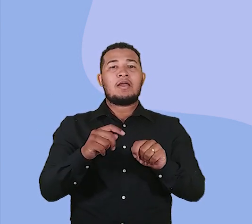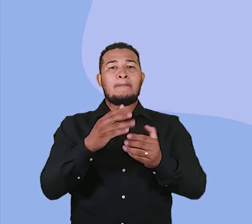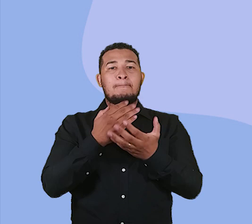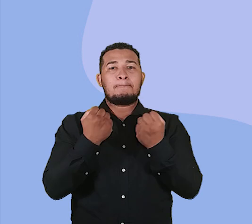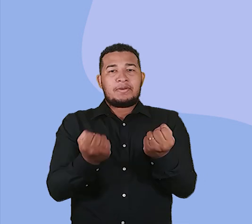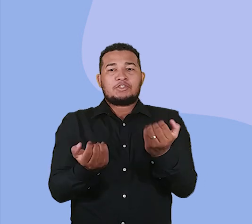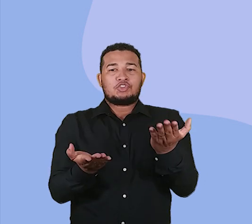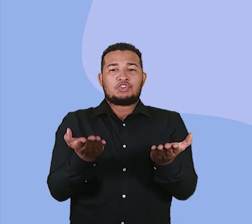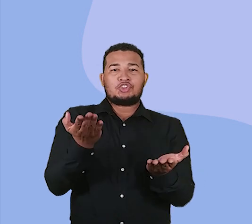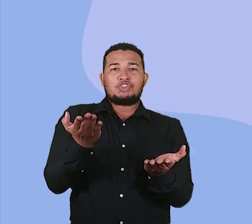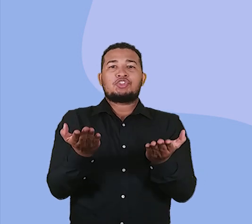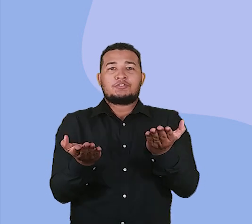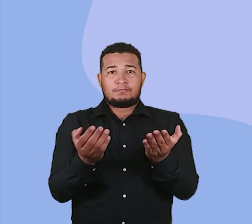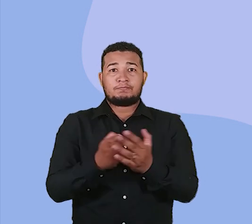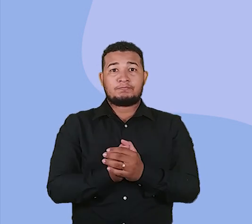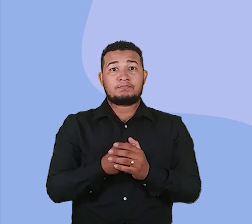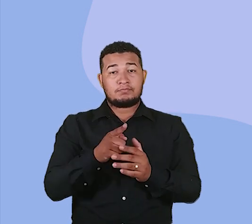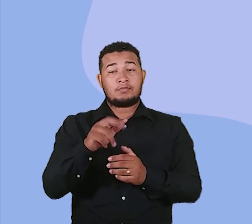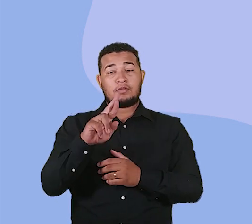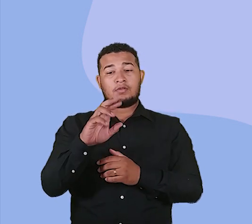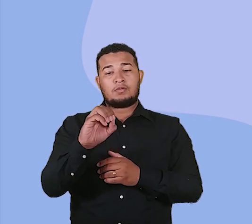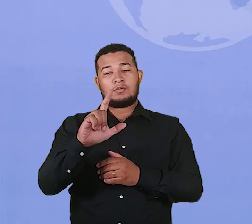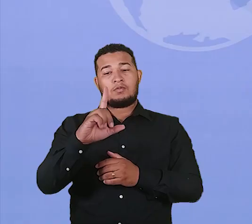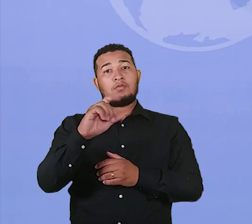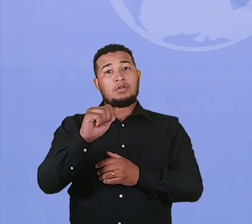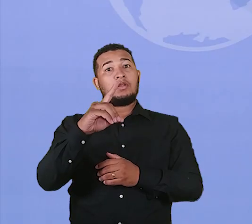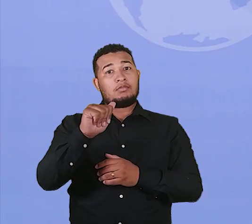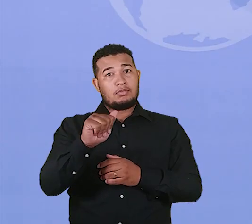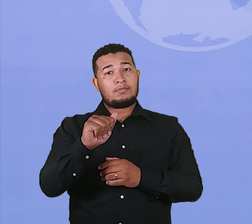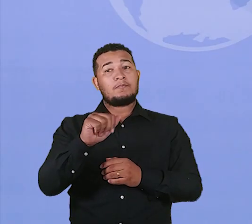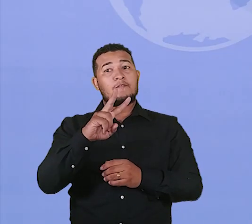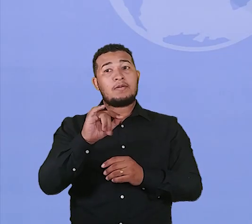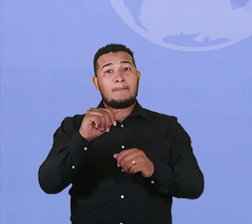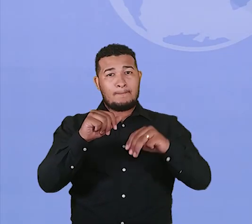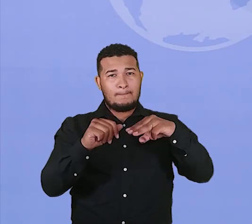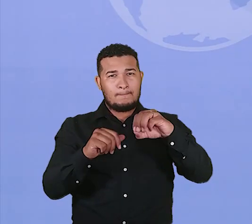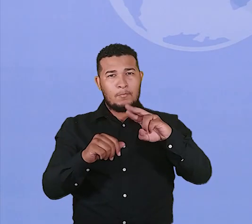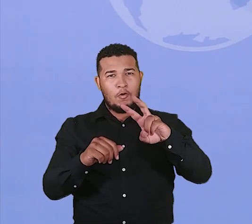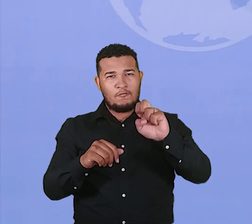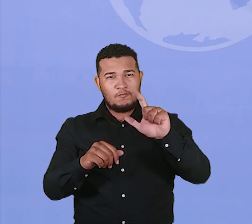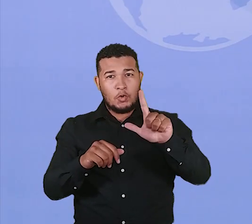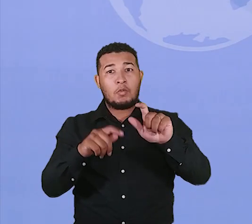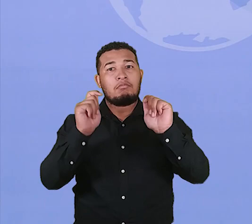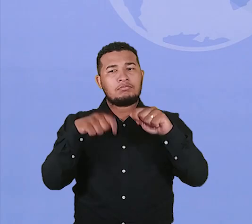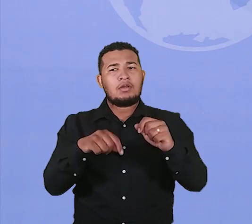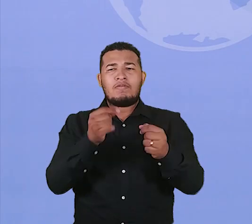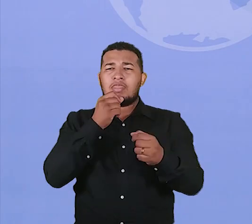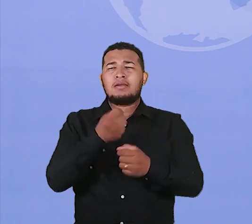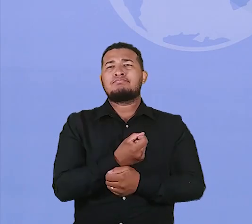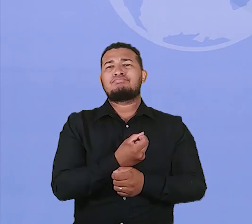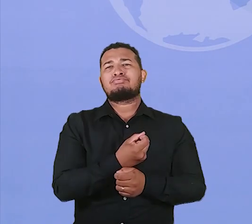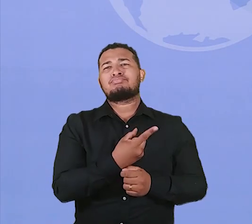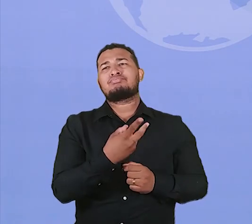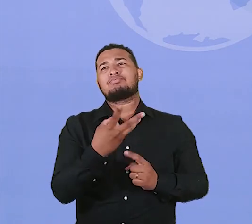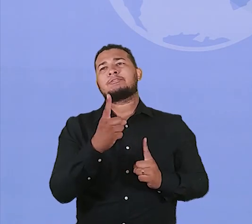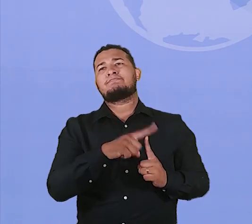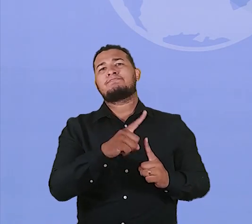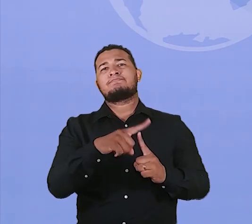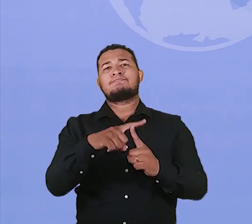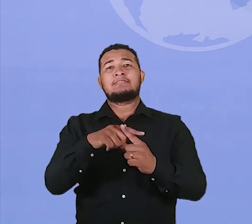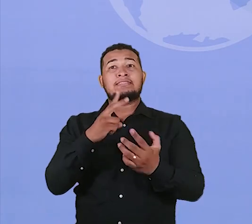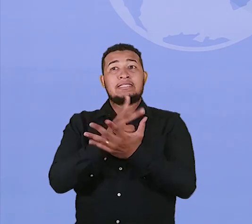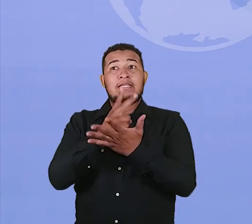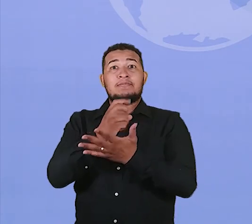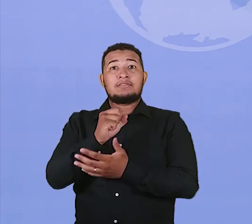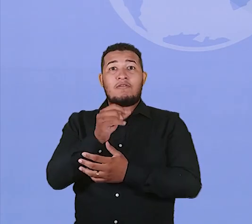vai dividindo esse peso comentário é as roldanas móveis podem ter várias ele tá e cada a